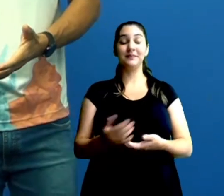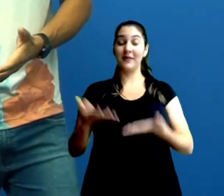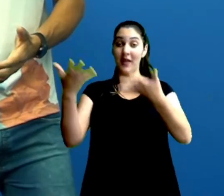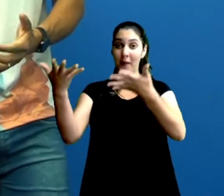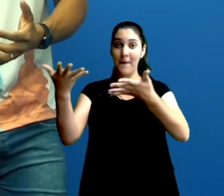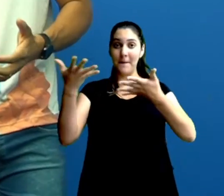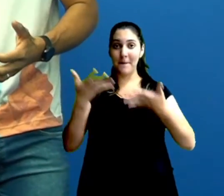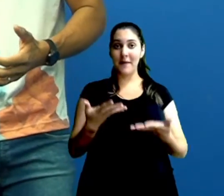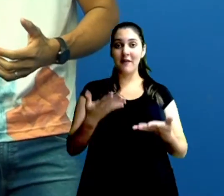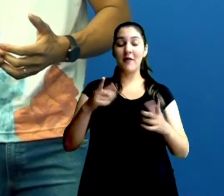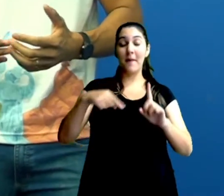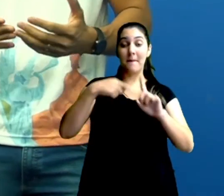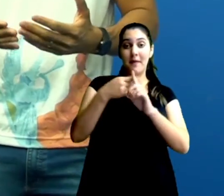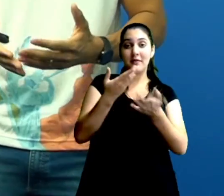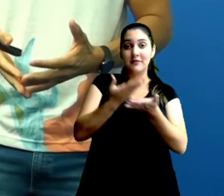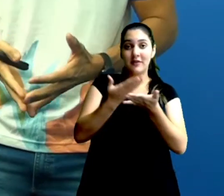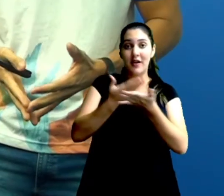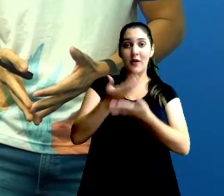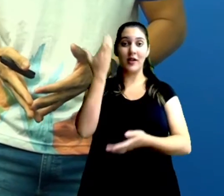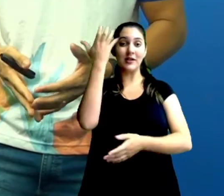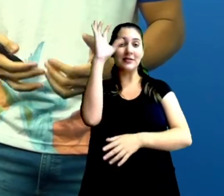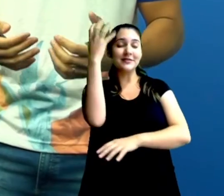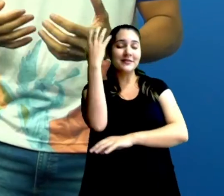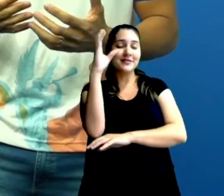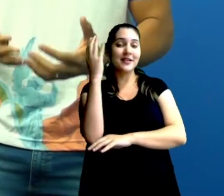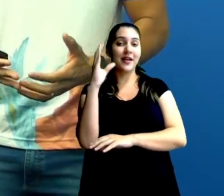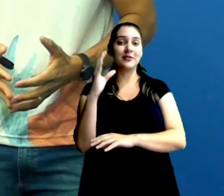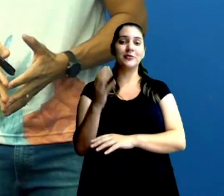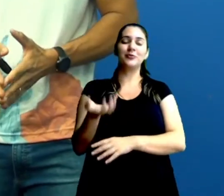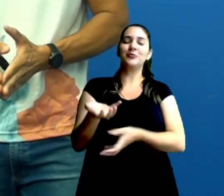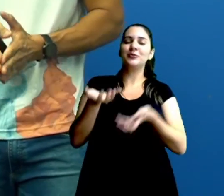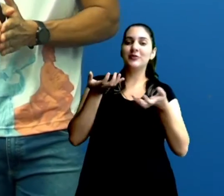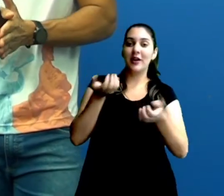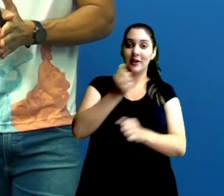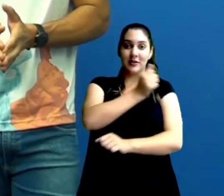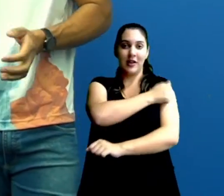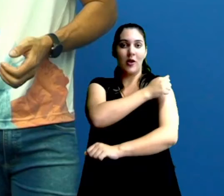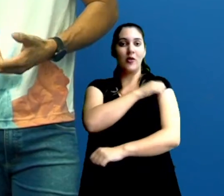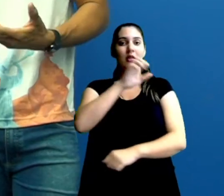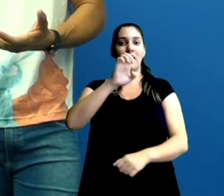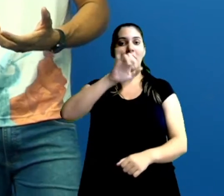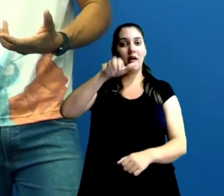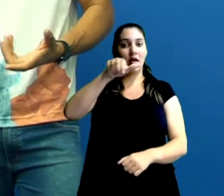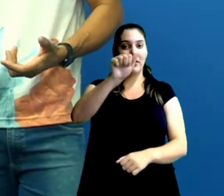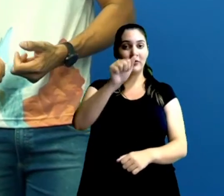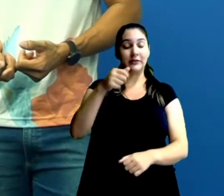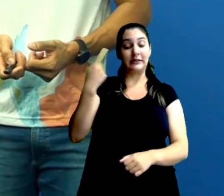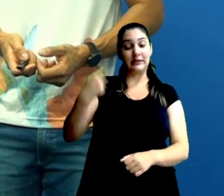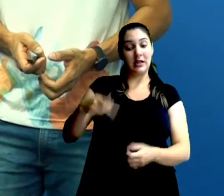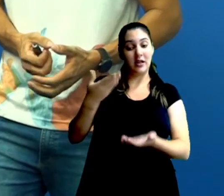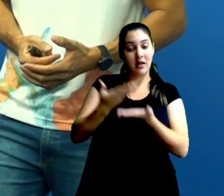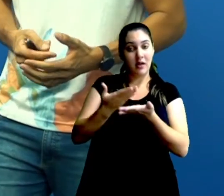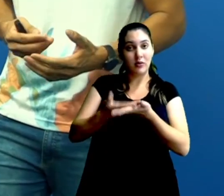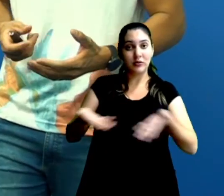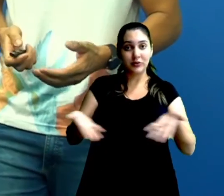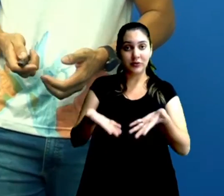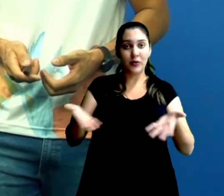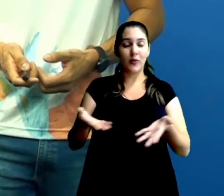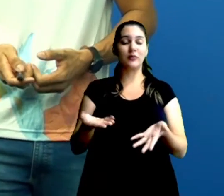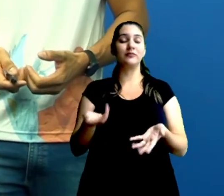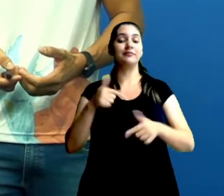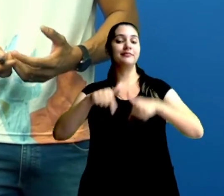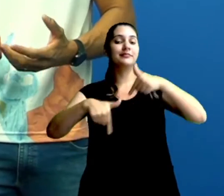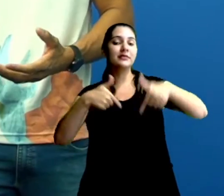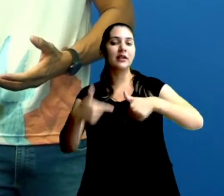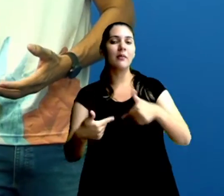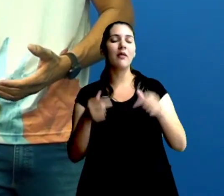Sejam bem-vindos em mais uma aula de Ciências da Natureza, meus queridos alunos da EJA. Nessa nossa aula de hoje, nós iremos